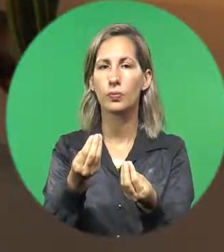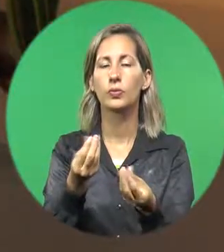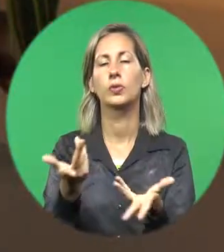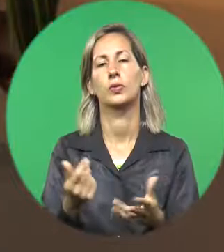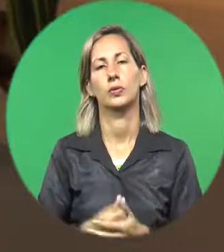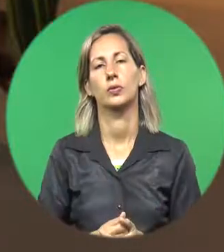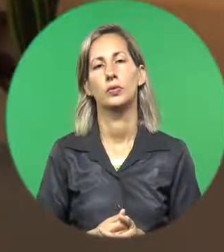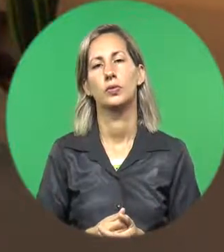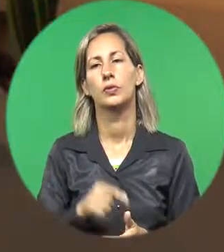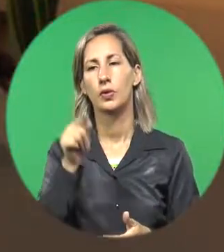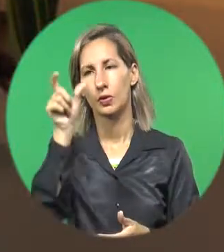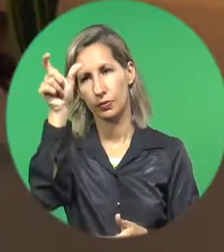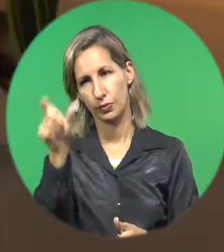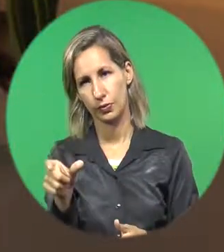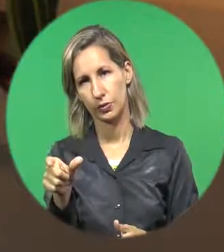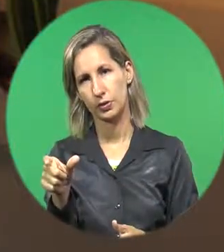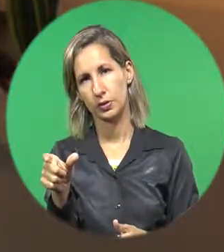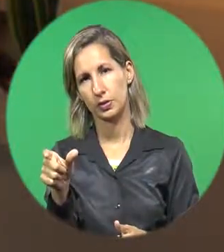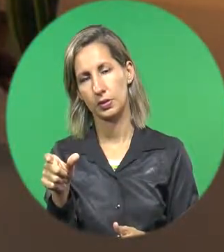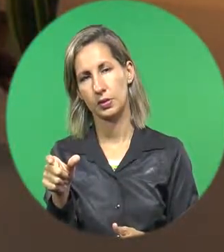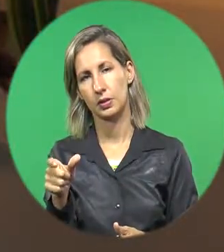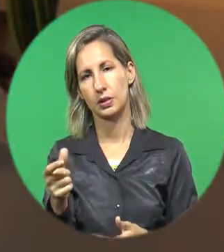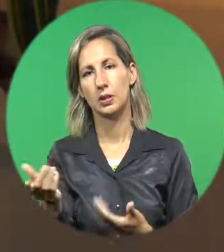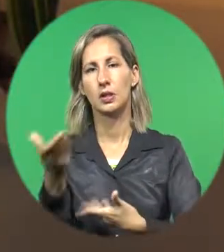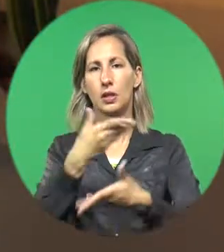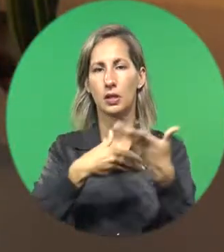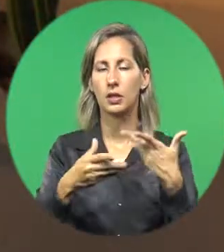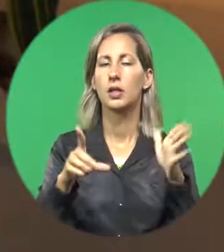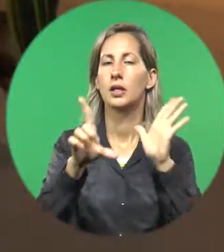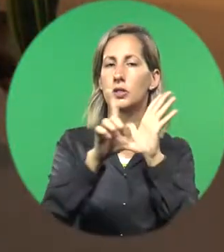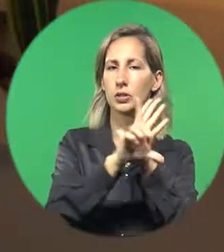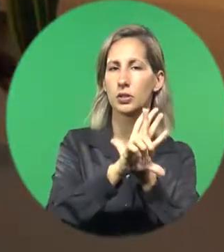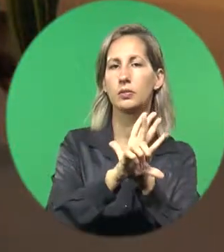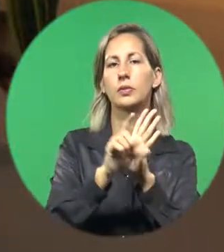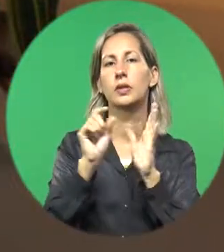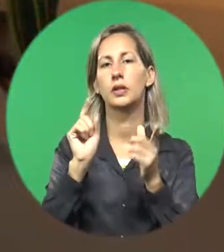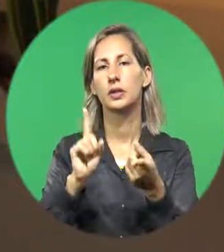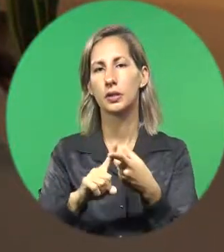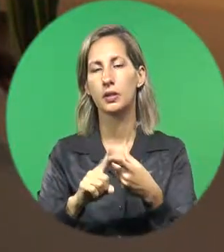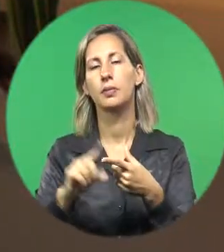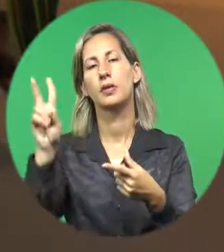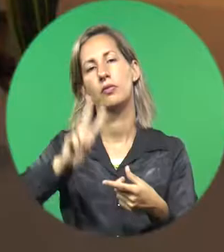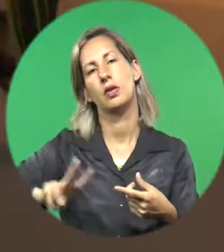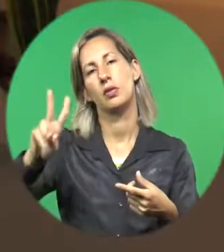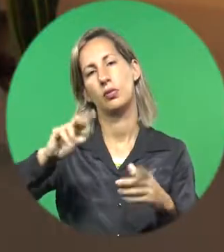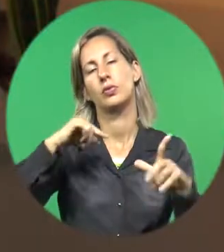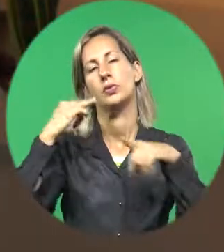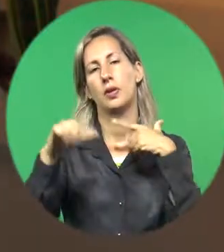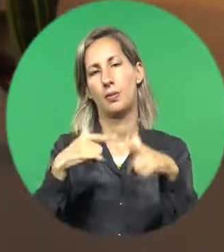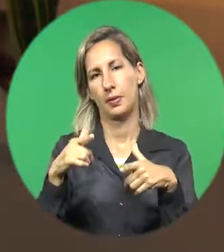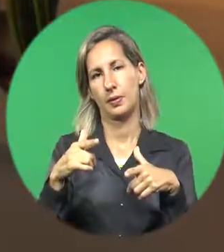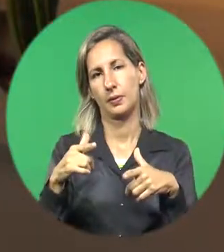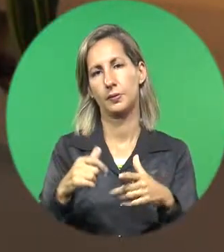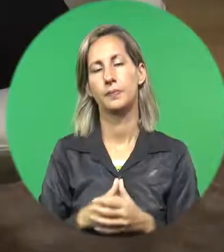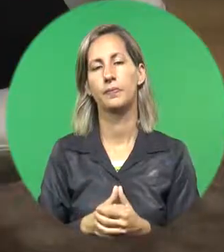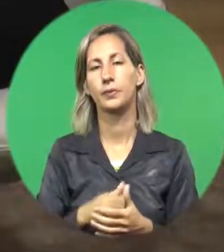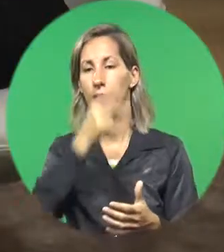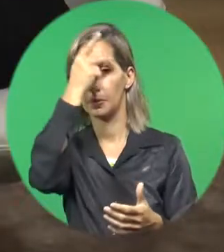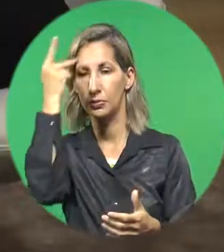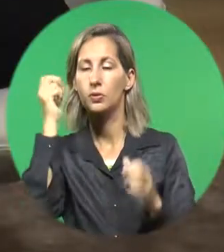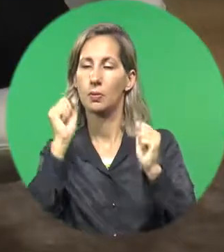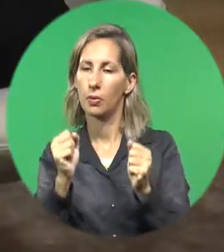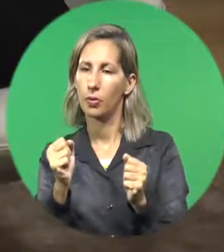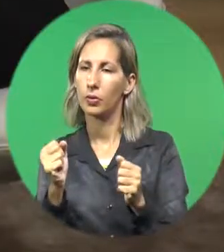acontece todo o processo, você agrega a legitimidade e agrega a valorização desse processo, para